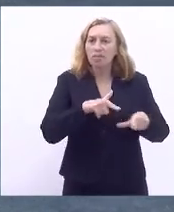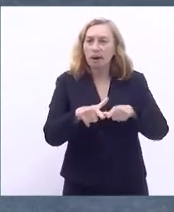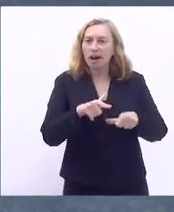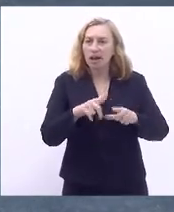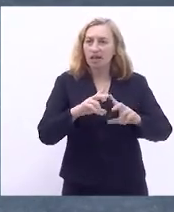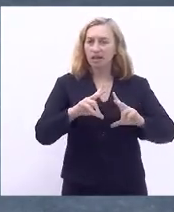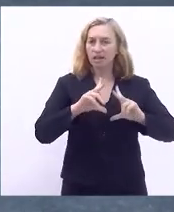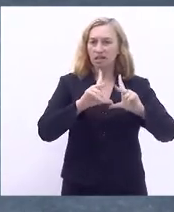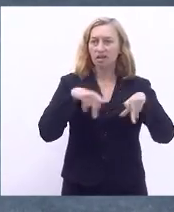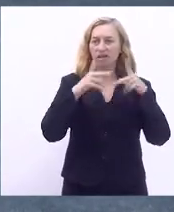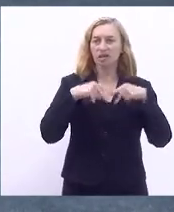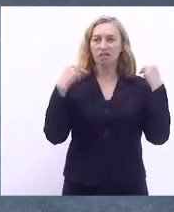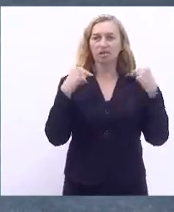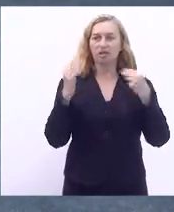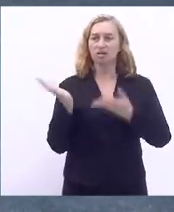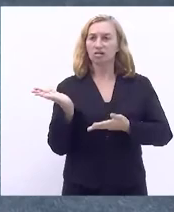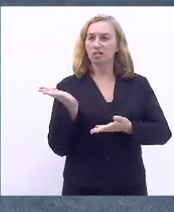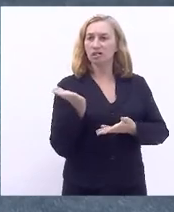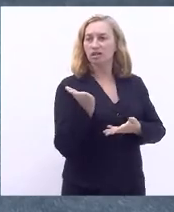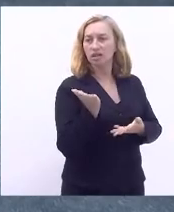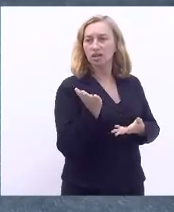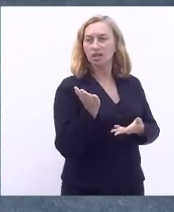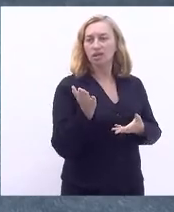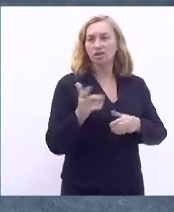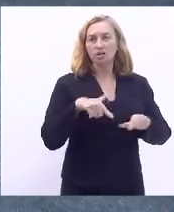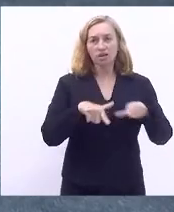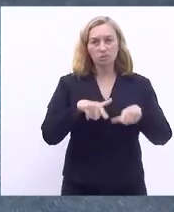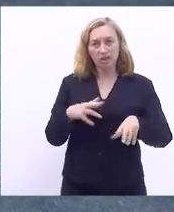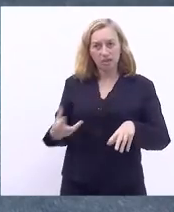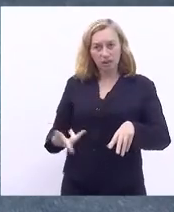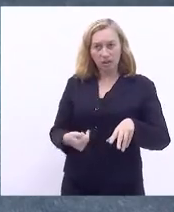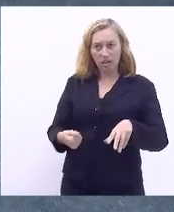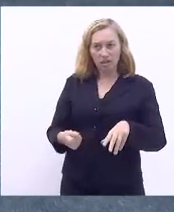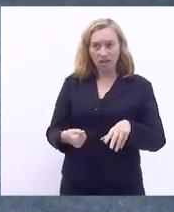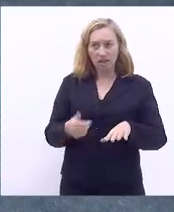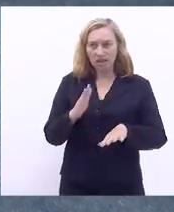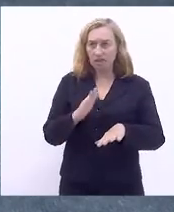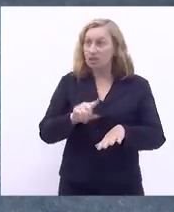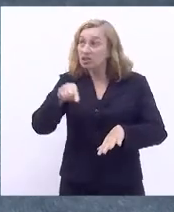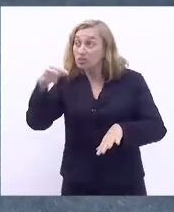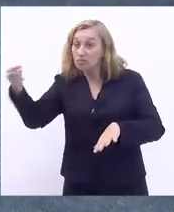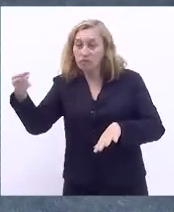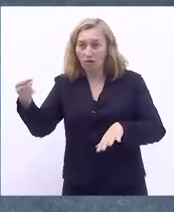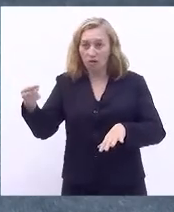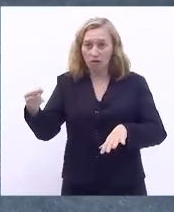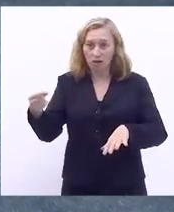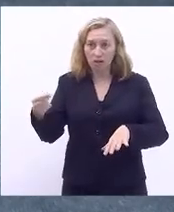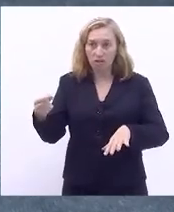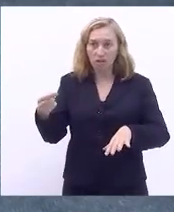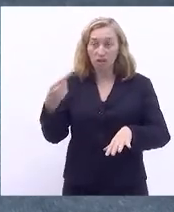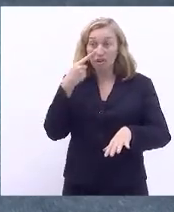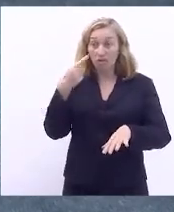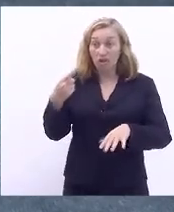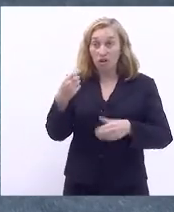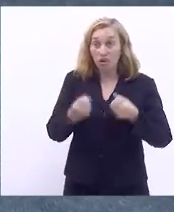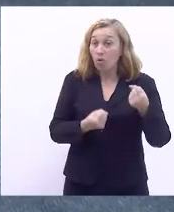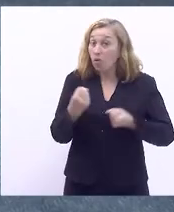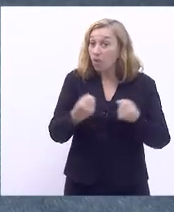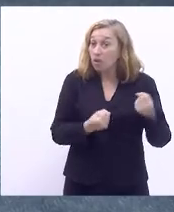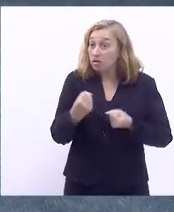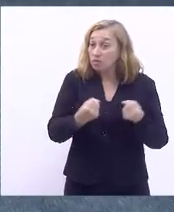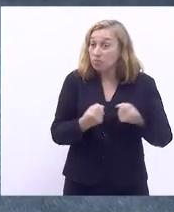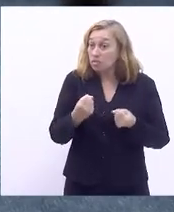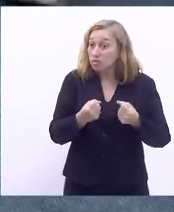lavar, sabe o quê? As caldeiras. Os empregos qualificados vêm de fora, é só ficar na Avenida Brasil e ver os homens chegando. É tudo